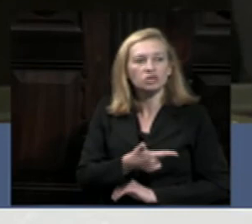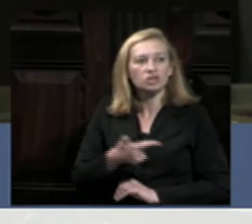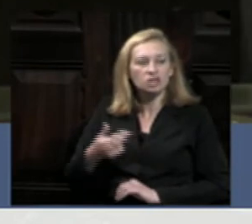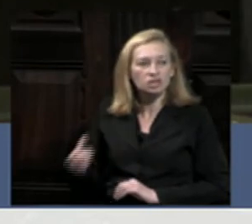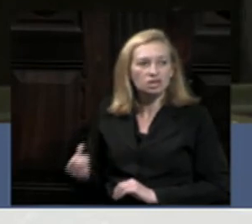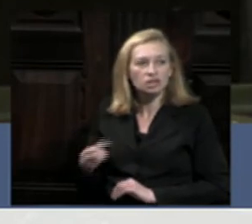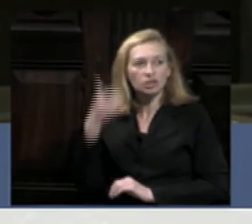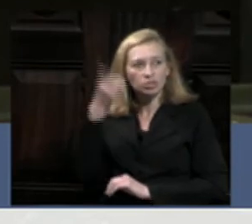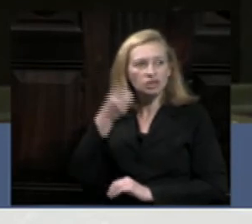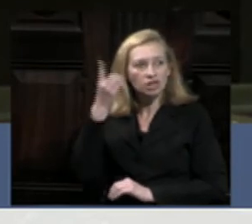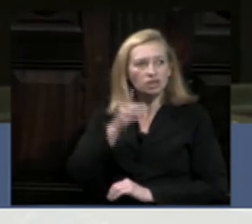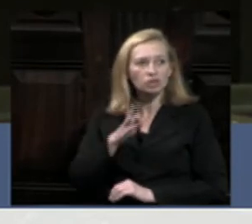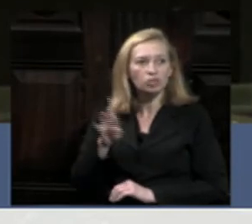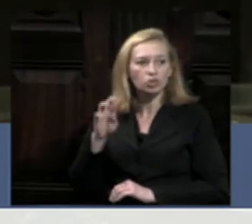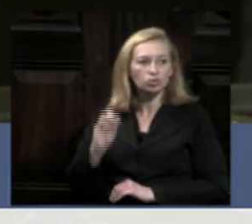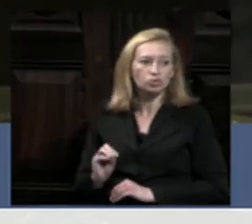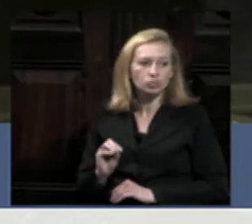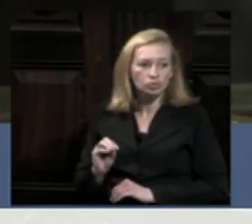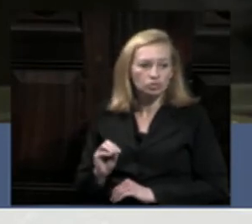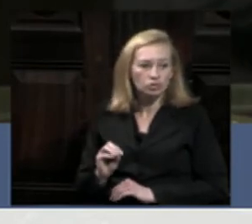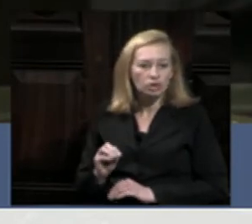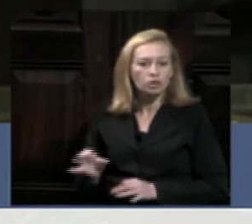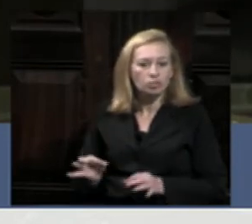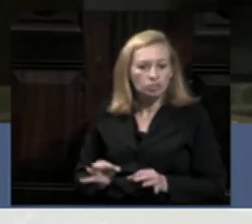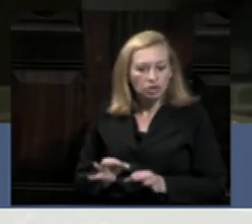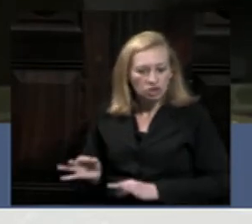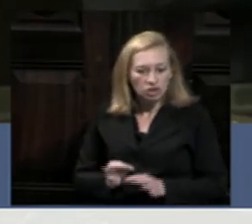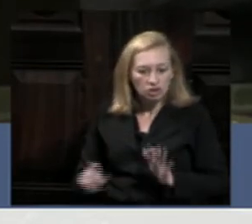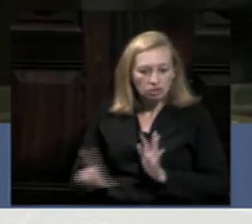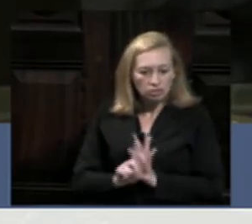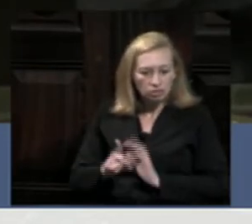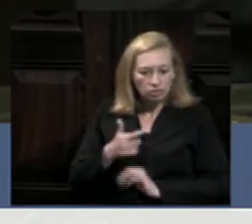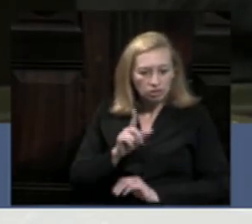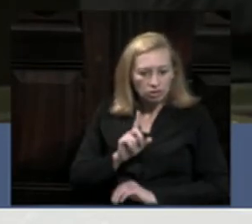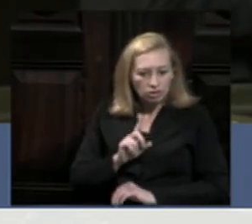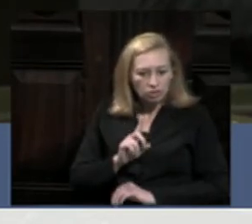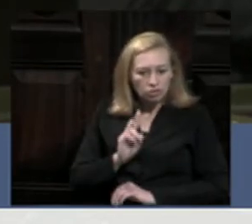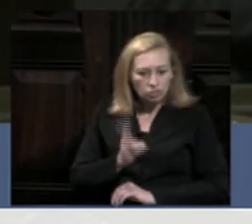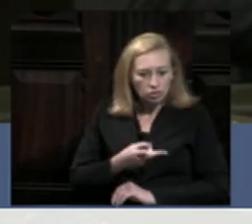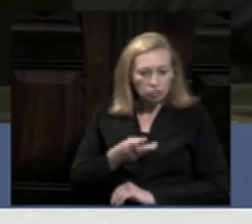de autoria do deputado Bruno Dauaire. Projeto de lei número